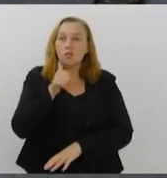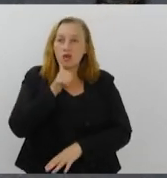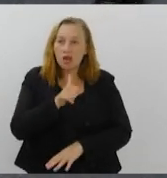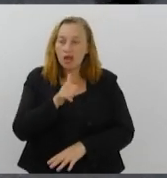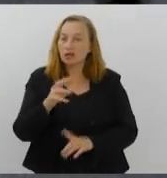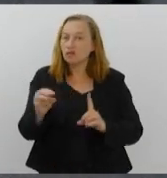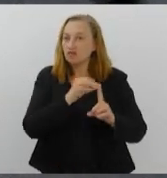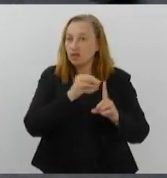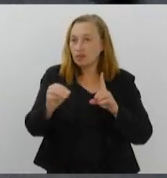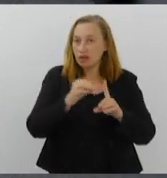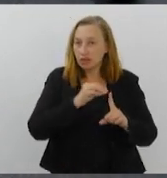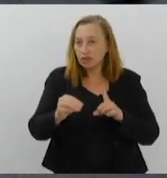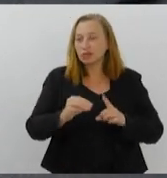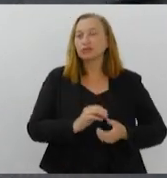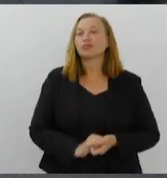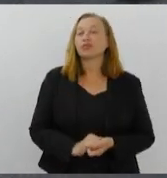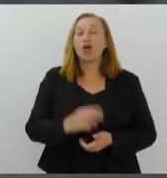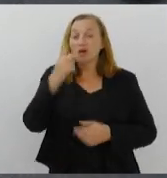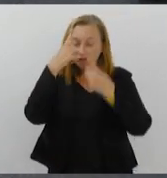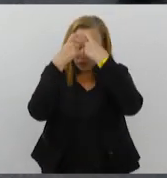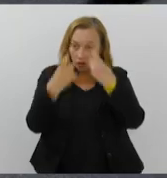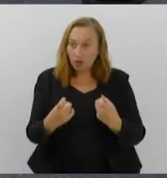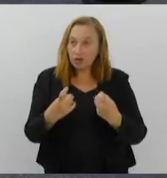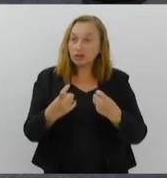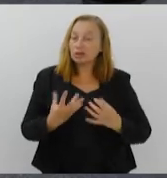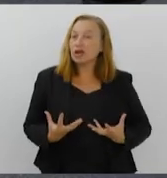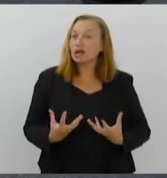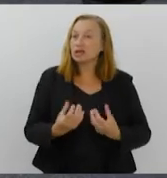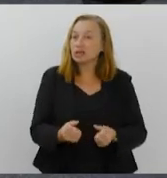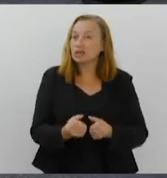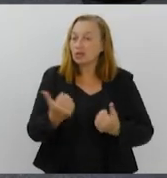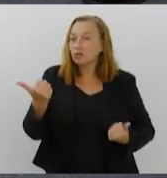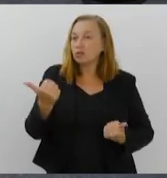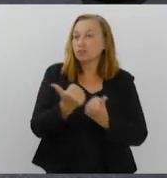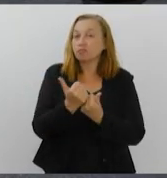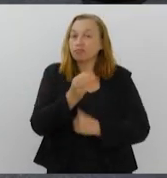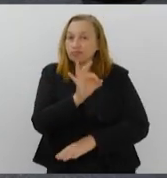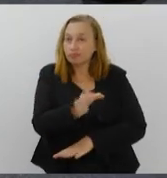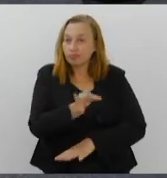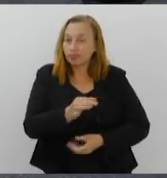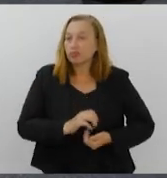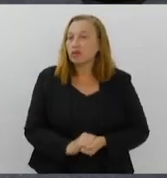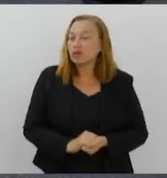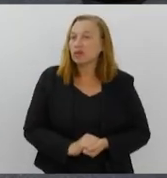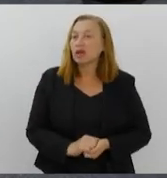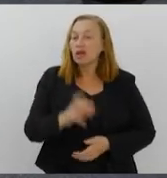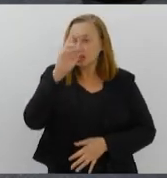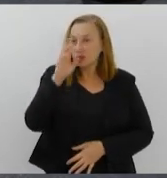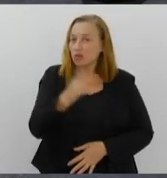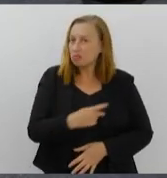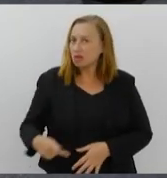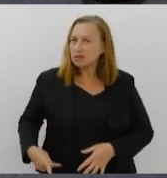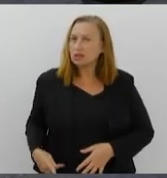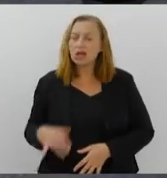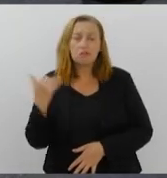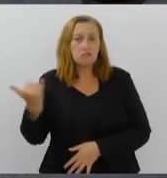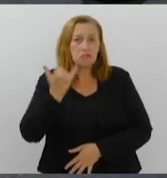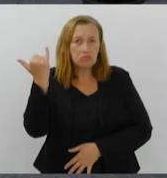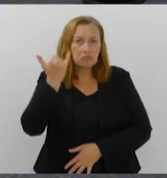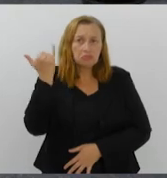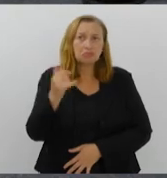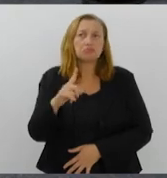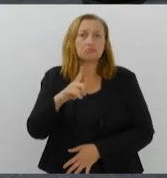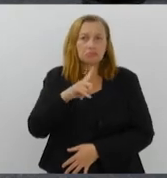de vulnerabilidade e violência recebam o suporte necessário. E aí, senhora presidenta, super importante, a gente